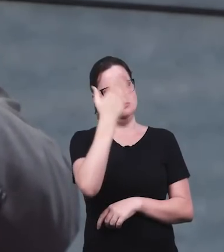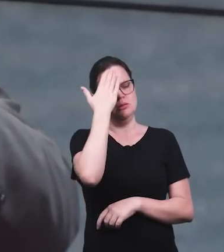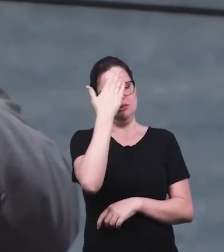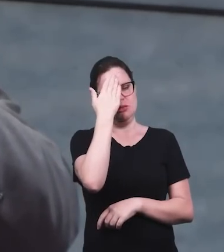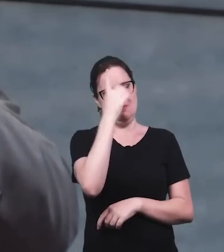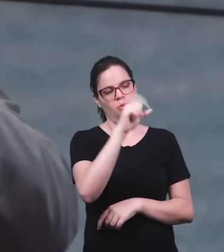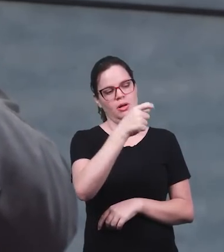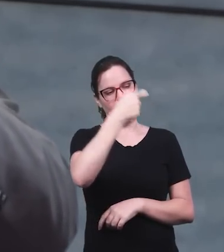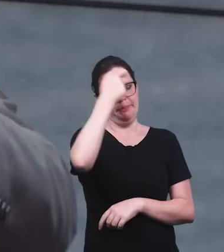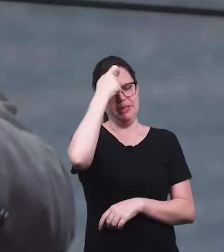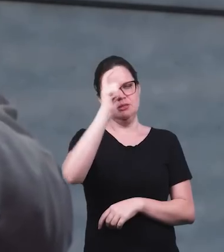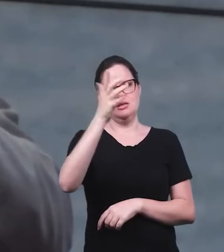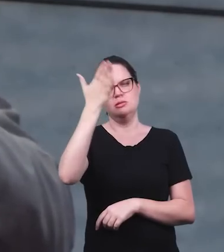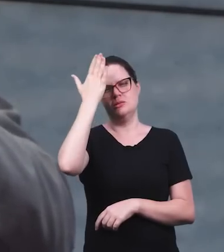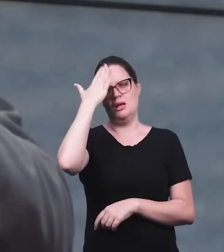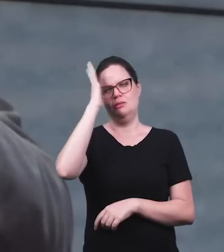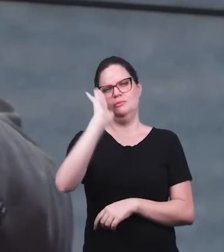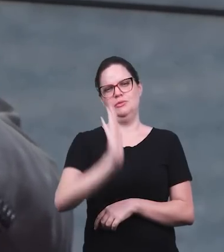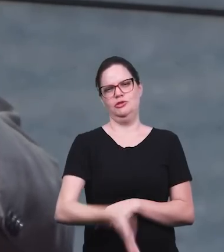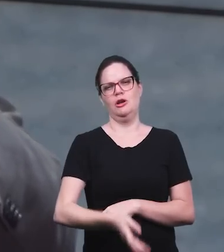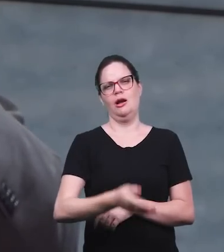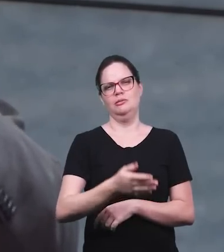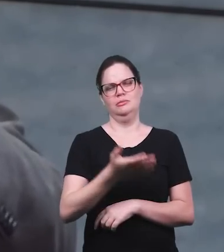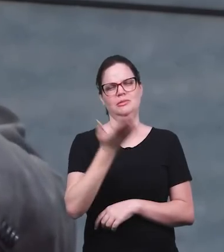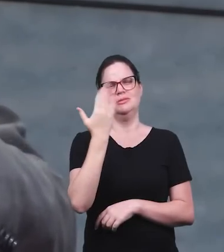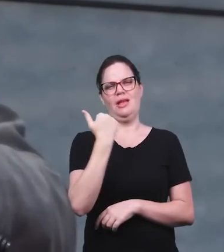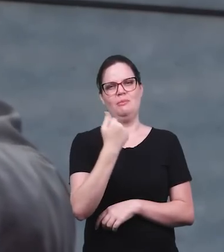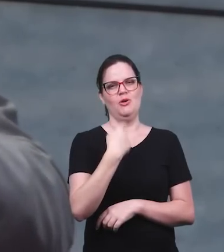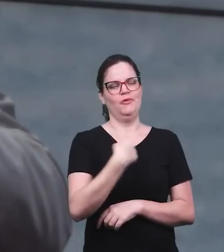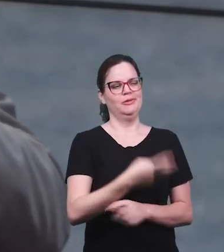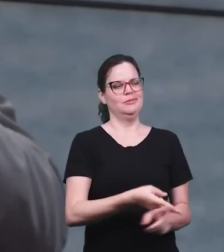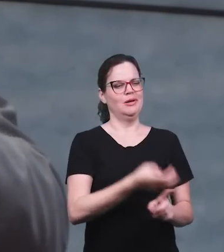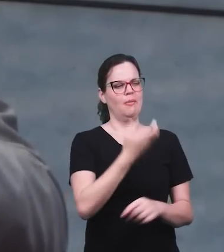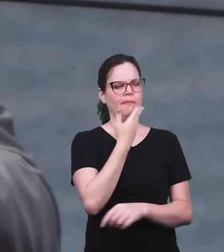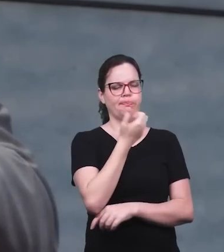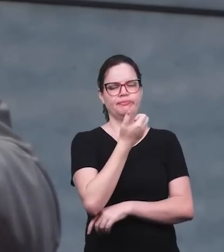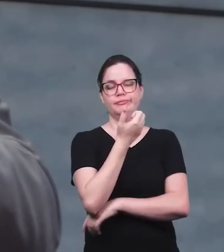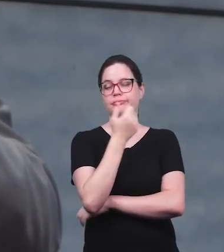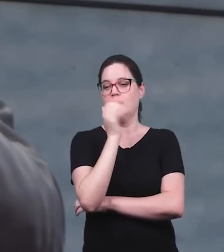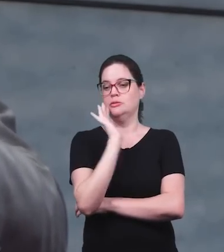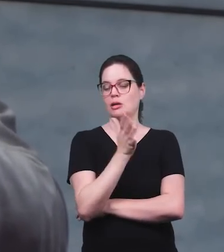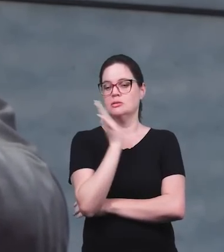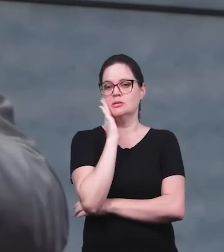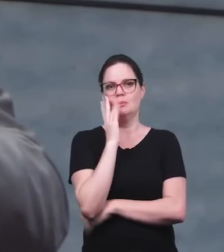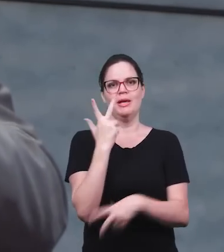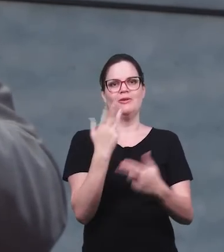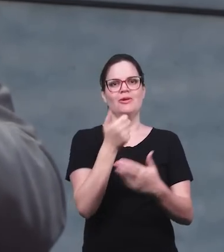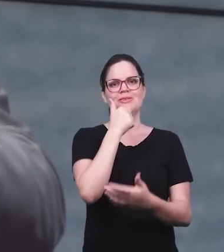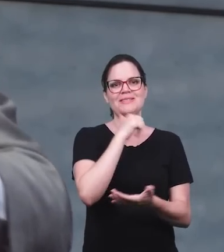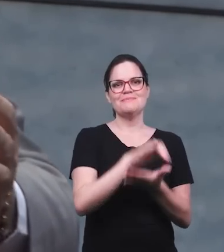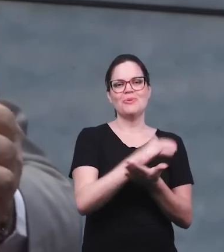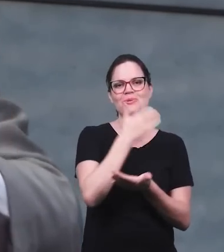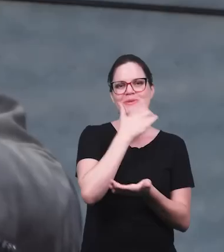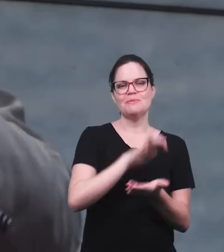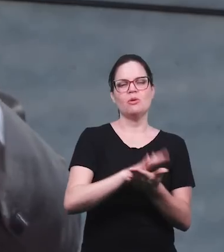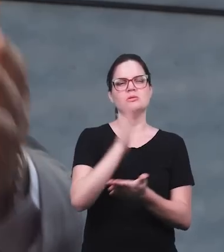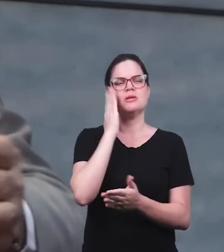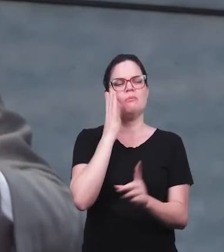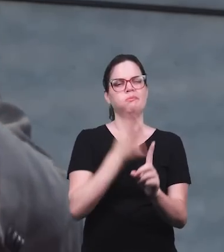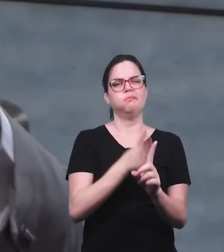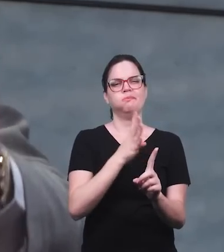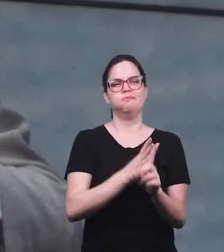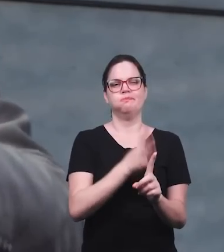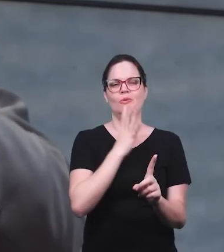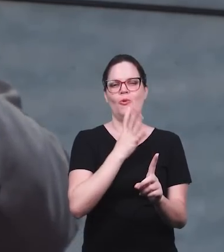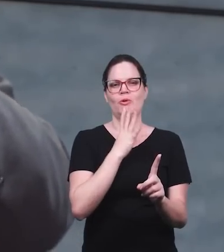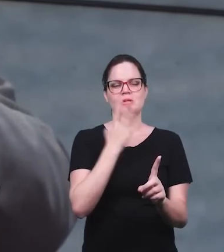sabe o que a pessoa está pensando. Você já sente, né? Isso acontece muito, casal, marido e mulher